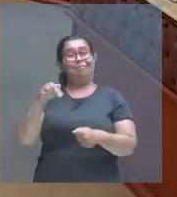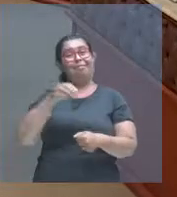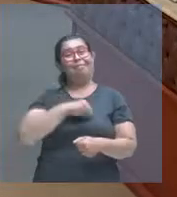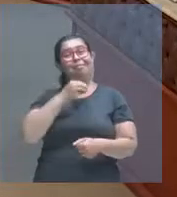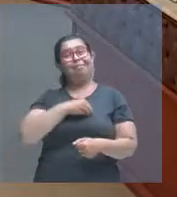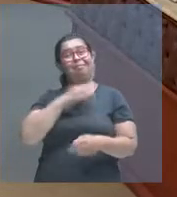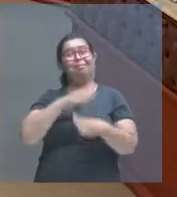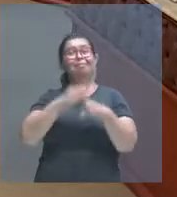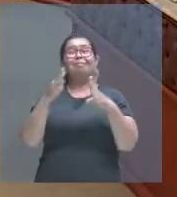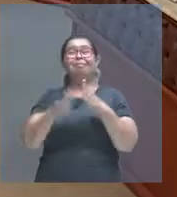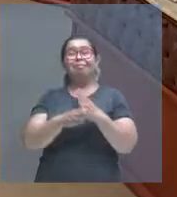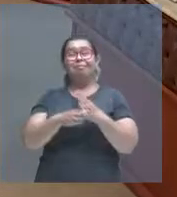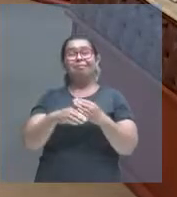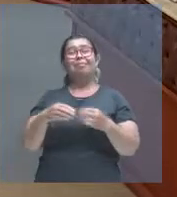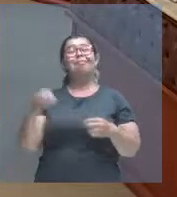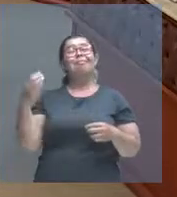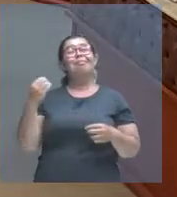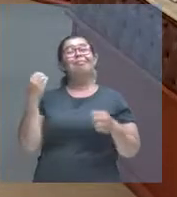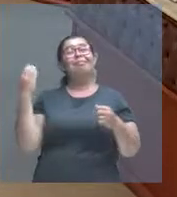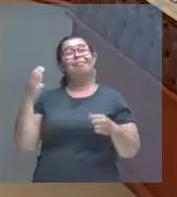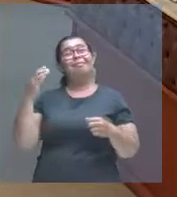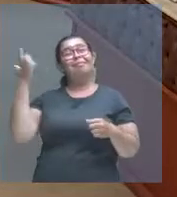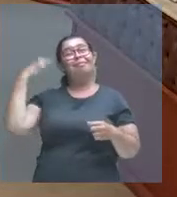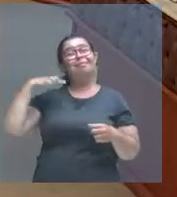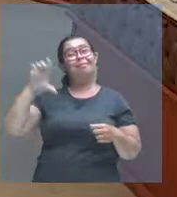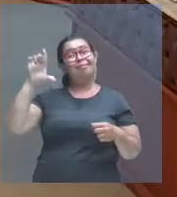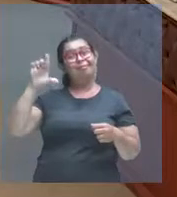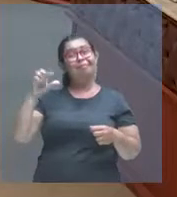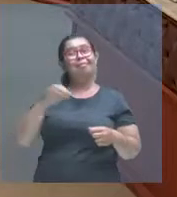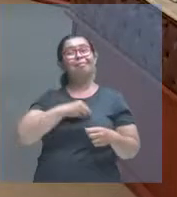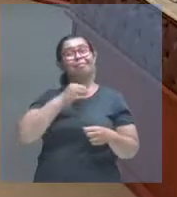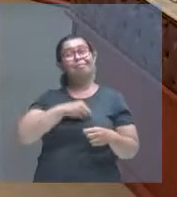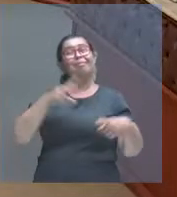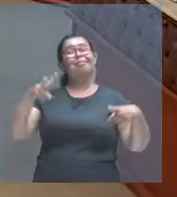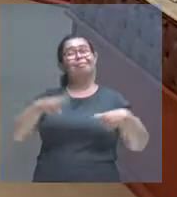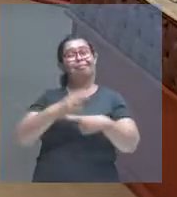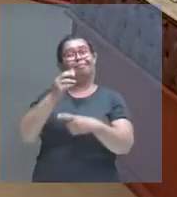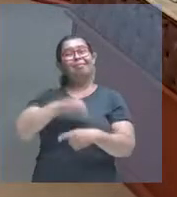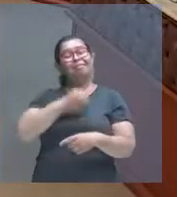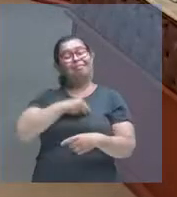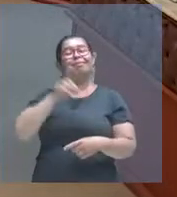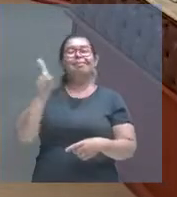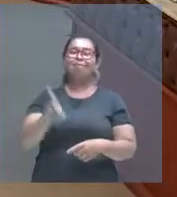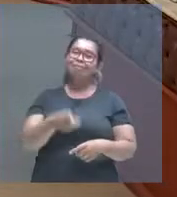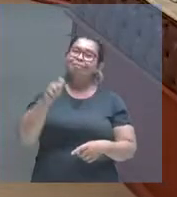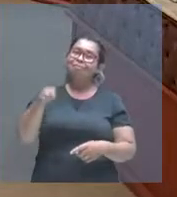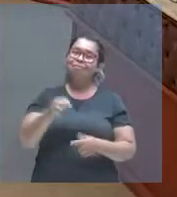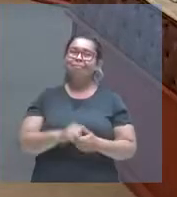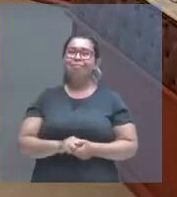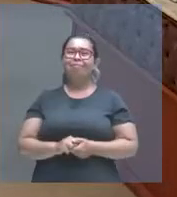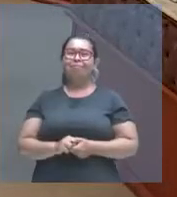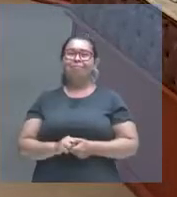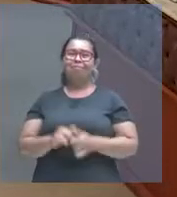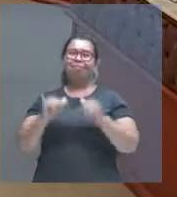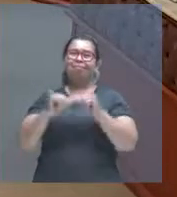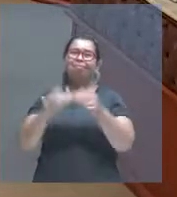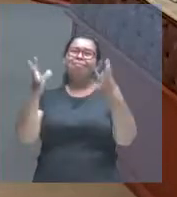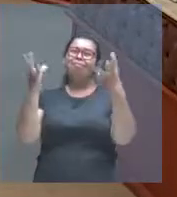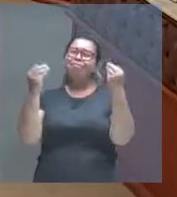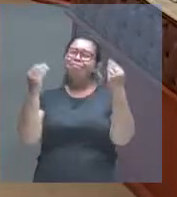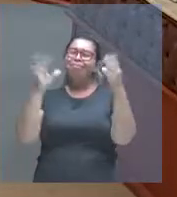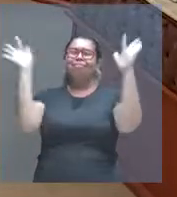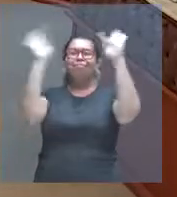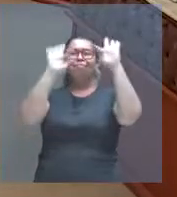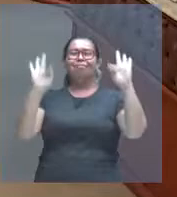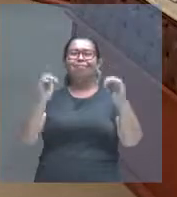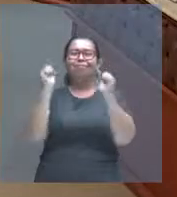que eu podia alcançar na vida. Vencer na vida, eu acho que é isso, né? Então, eu fico muito contente bem, com todos